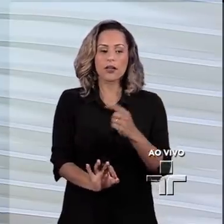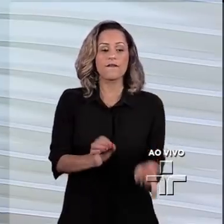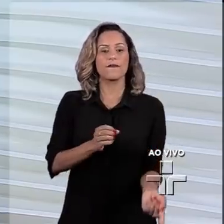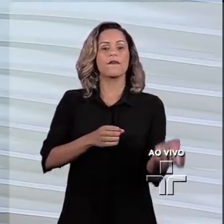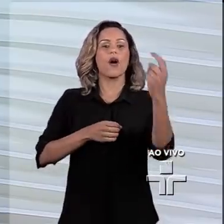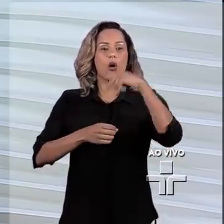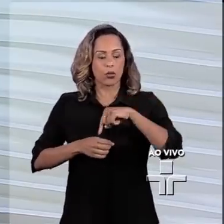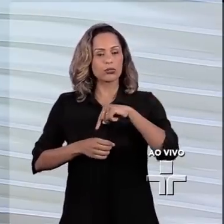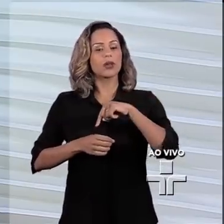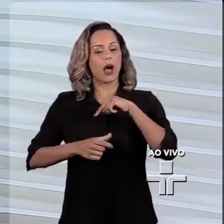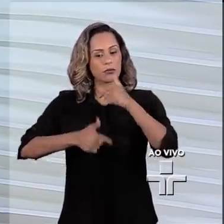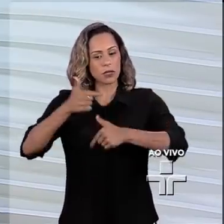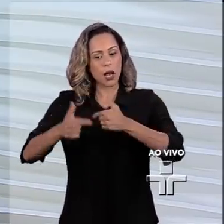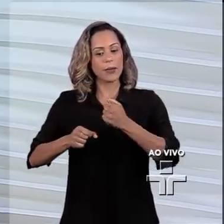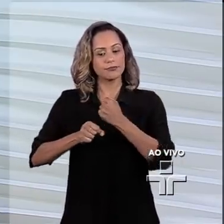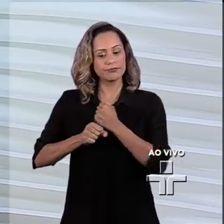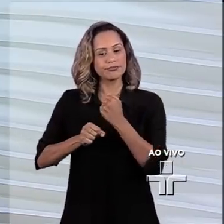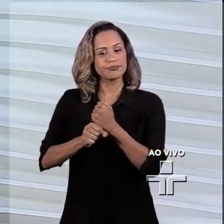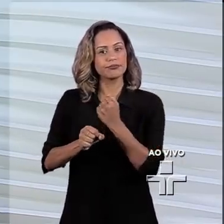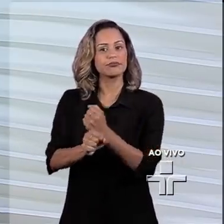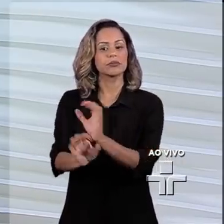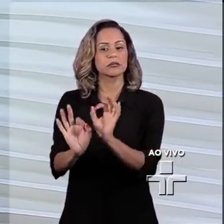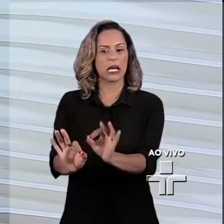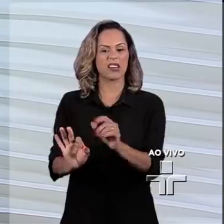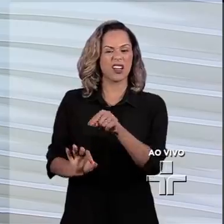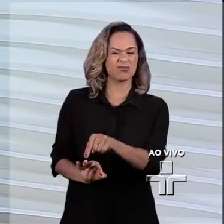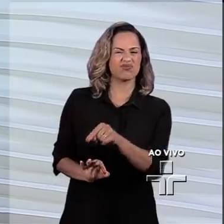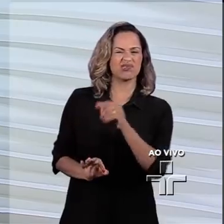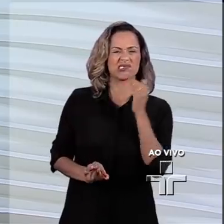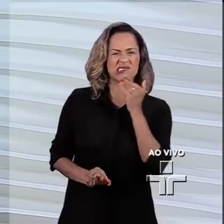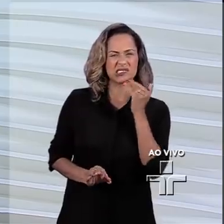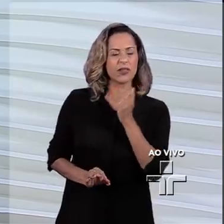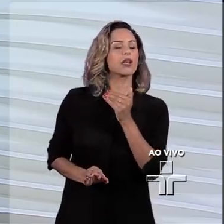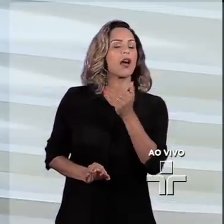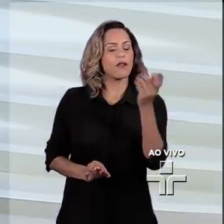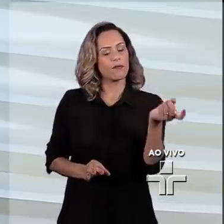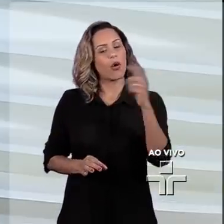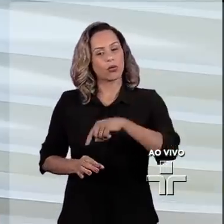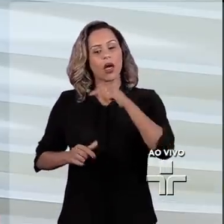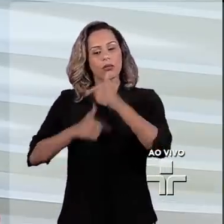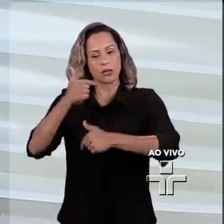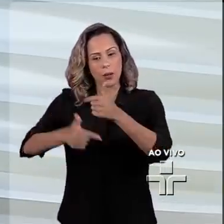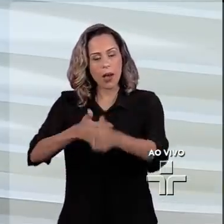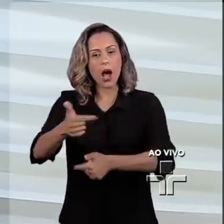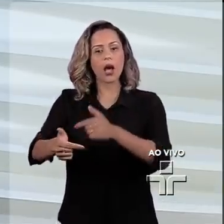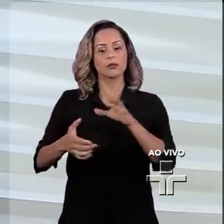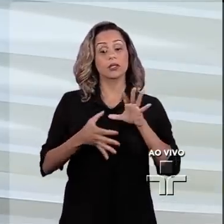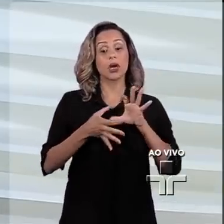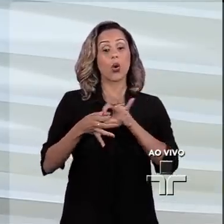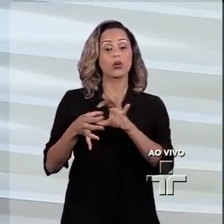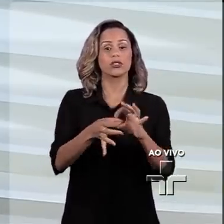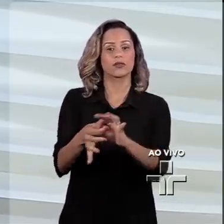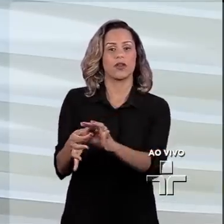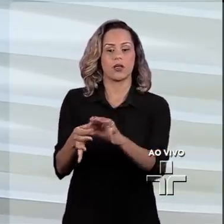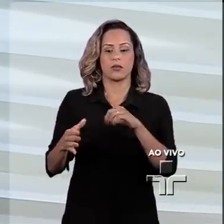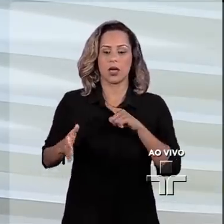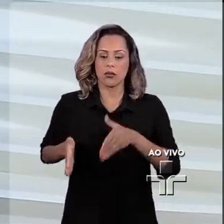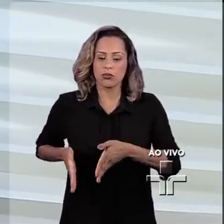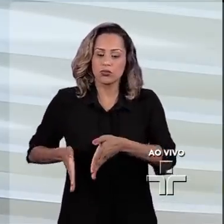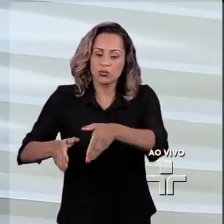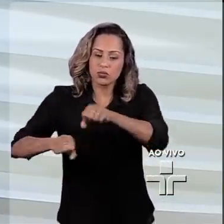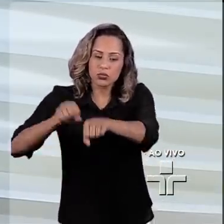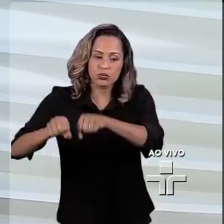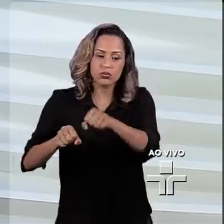que está feito e que está em mau estado e nós vamos começar a dar conectividade entre as atuais ciclovias.